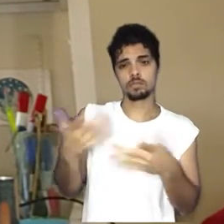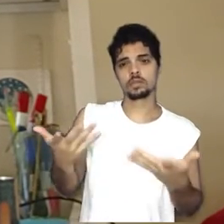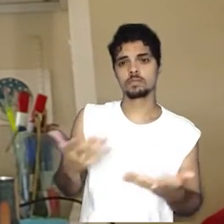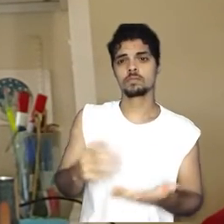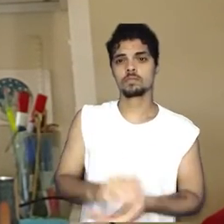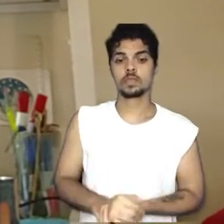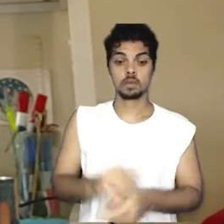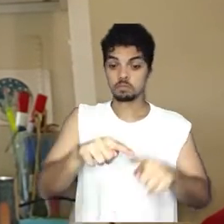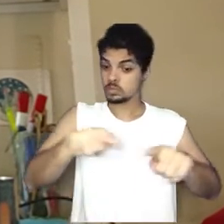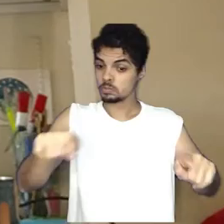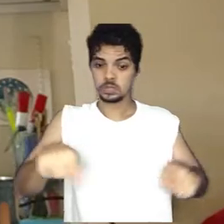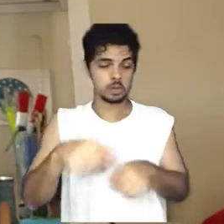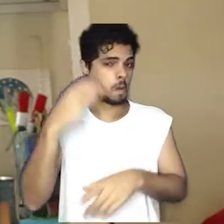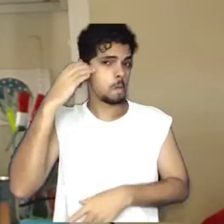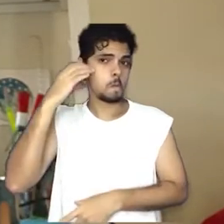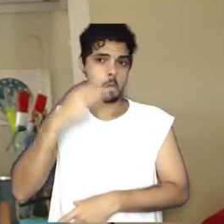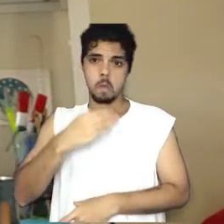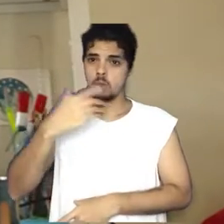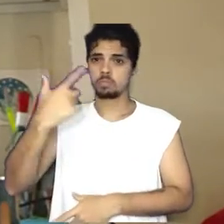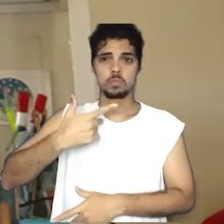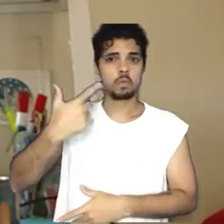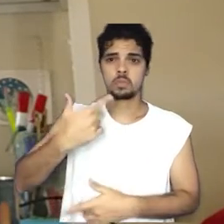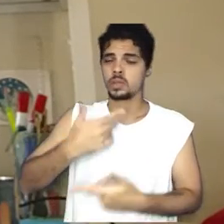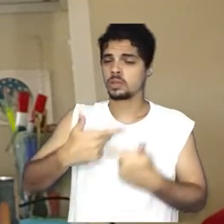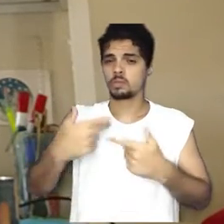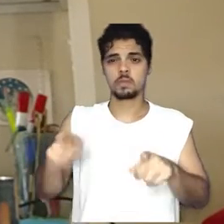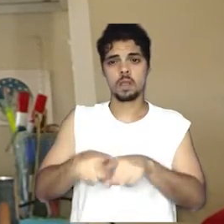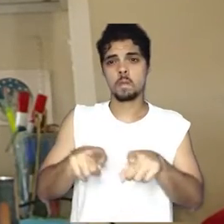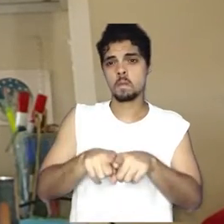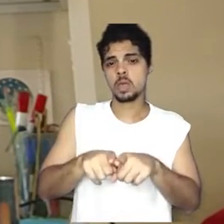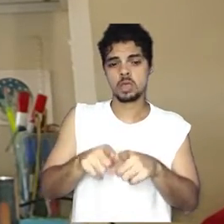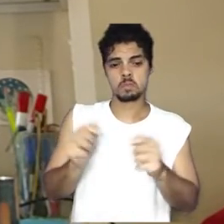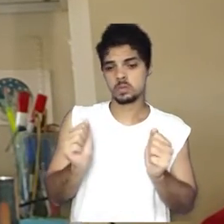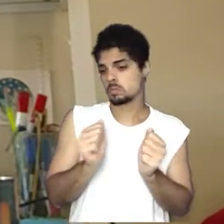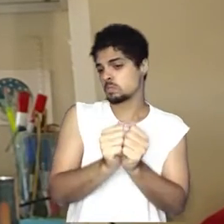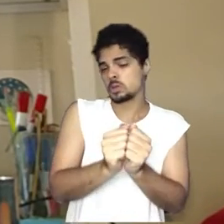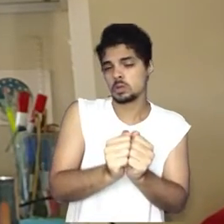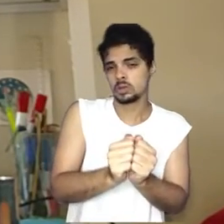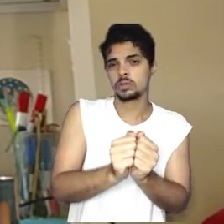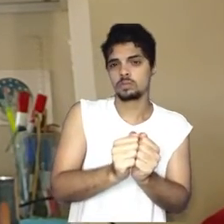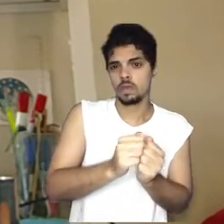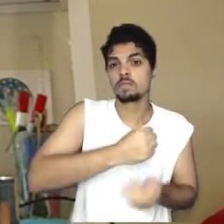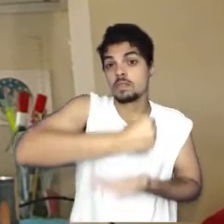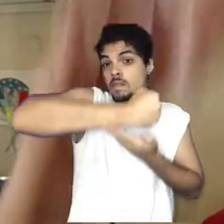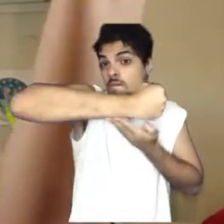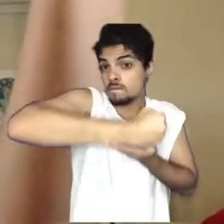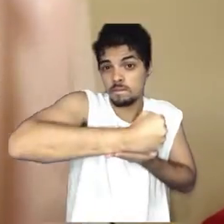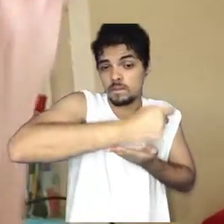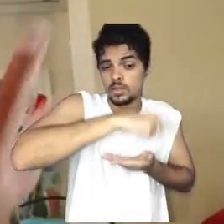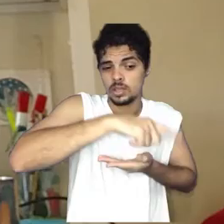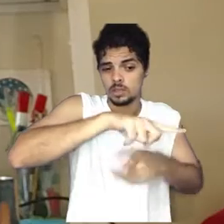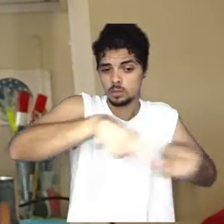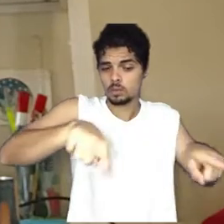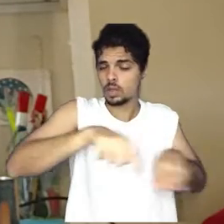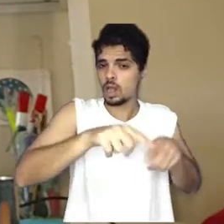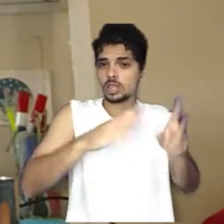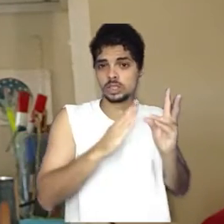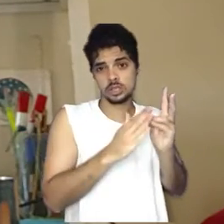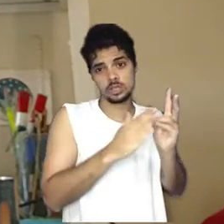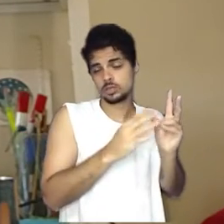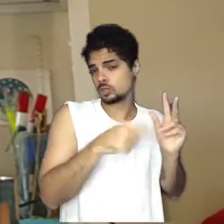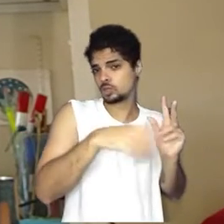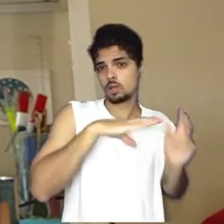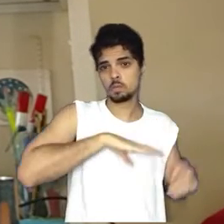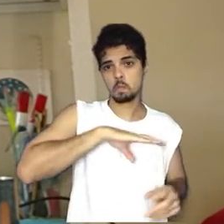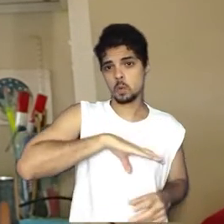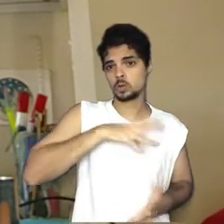política do próprio Dom Pedro e fazendo também contraponto ao constitucionalismo liberal que